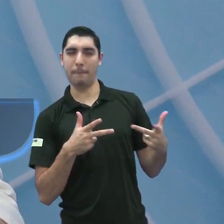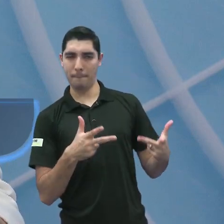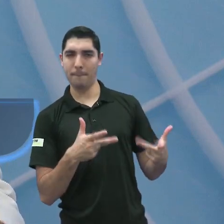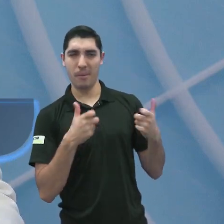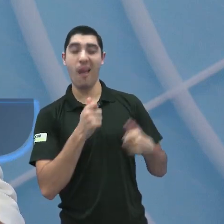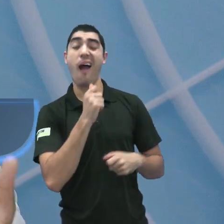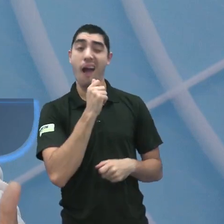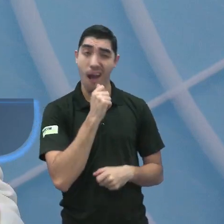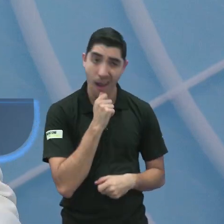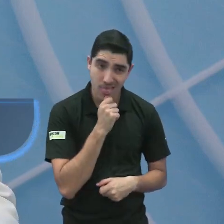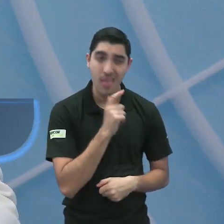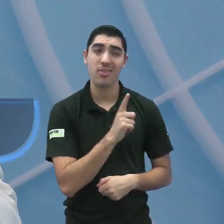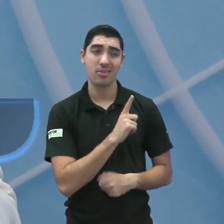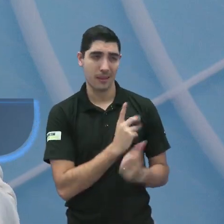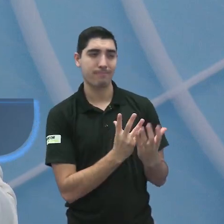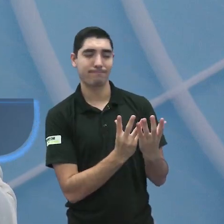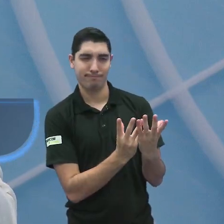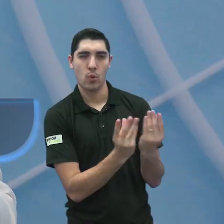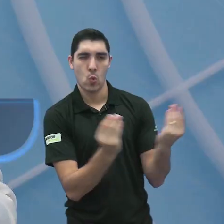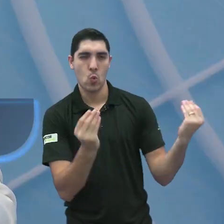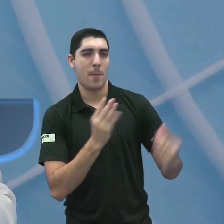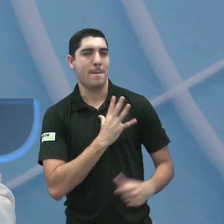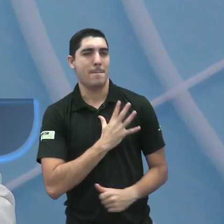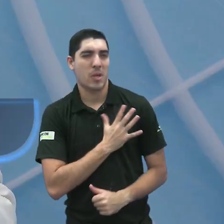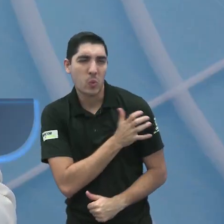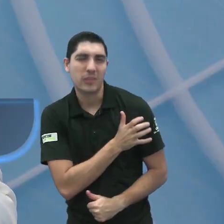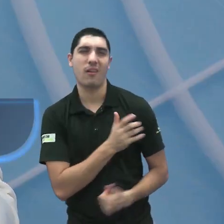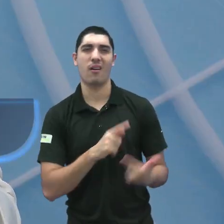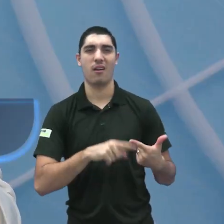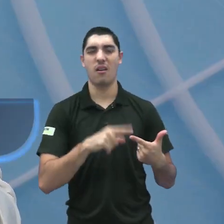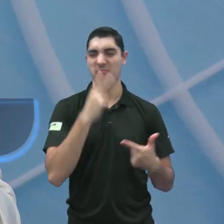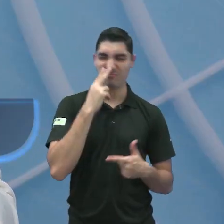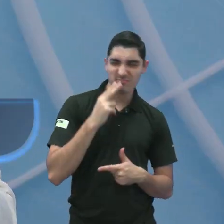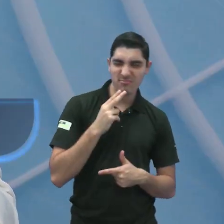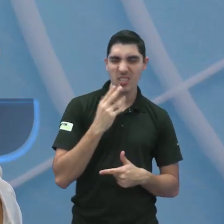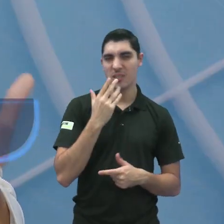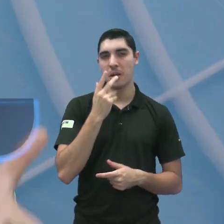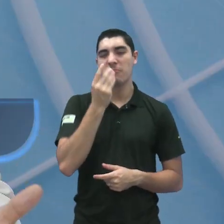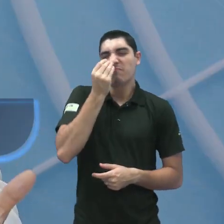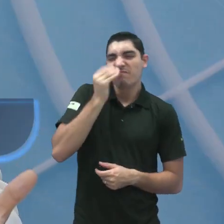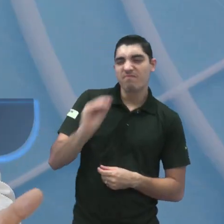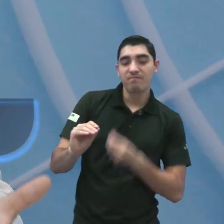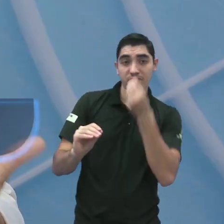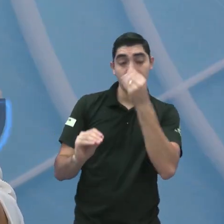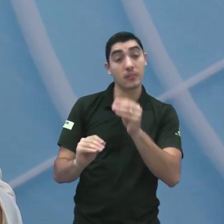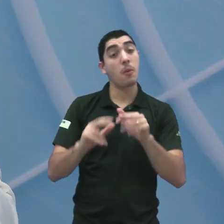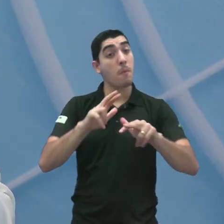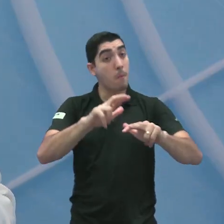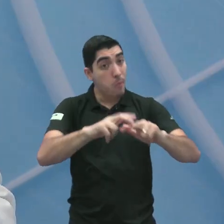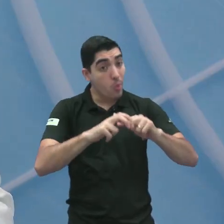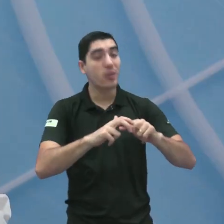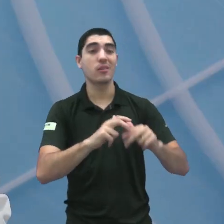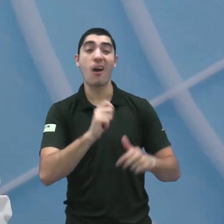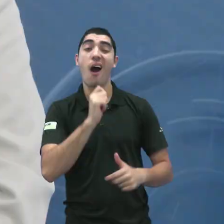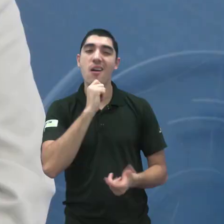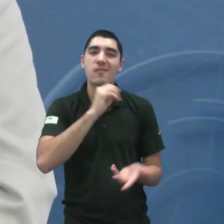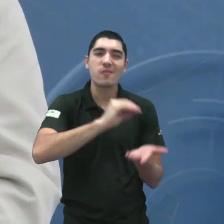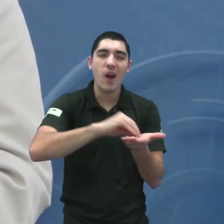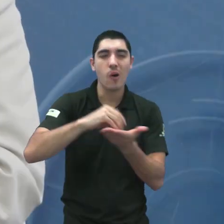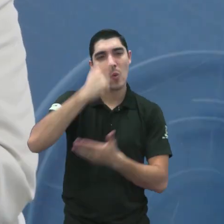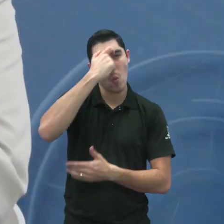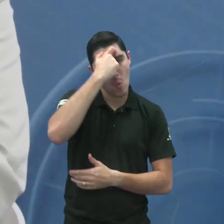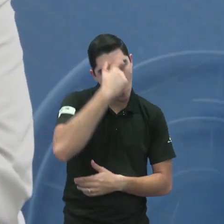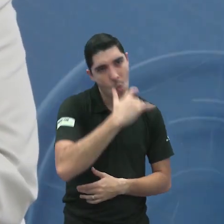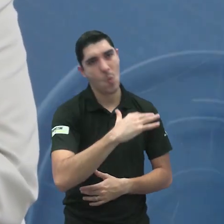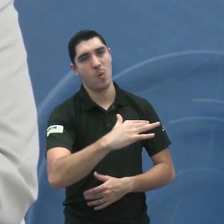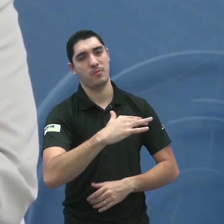velada, mas ainda assim existe. Eu acredito que tem reduzido, até por conta dessa conscientização, mas ainda existe, sim.